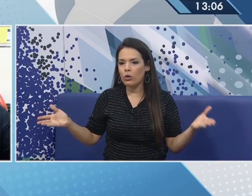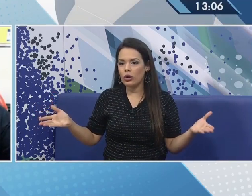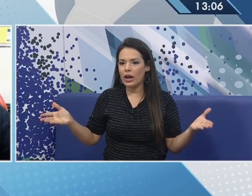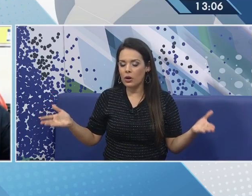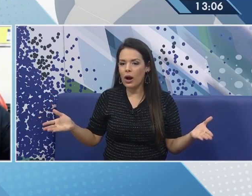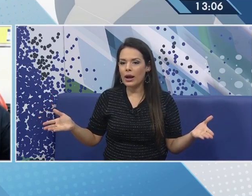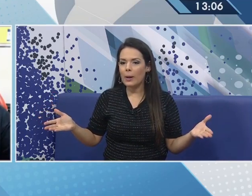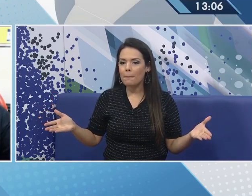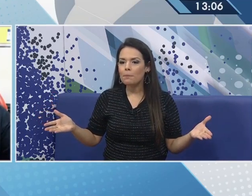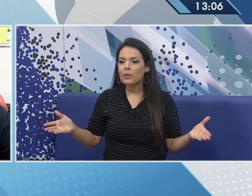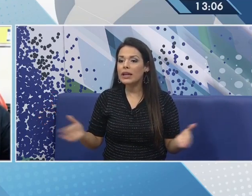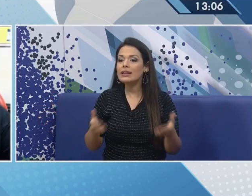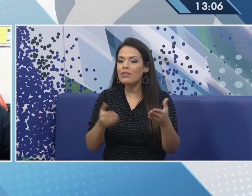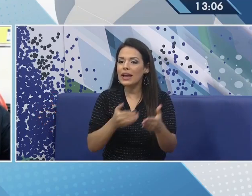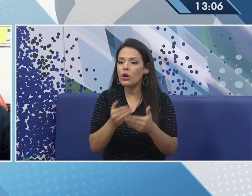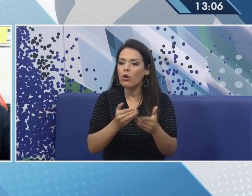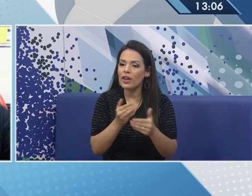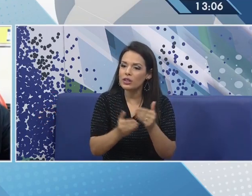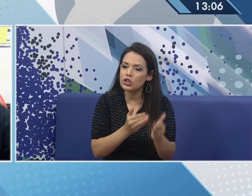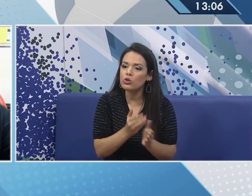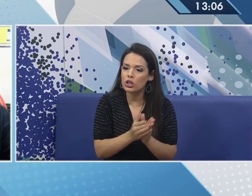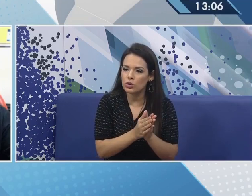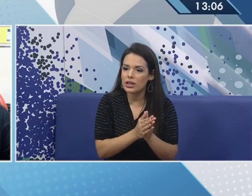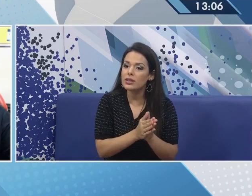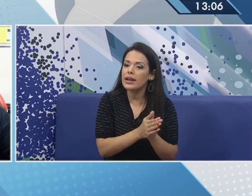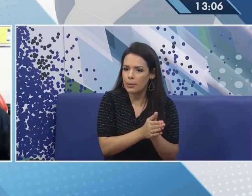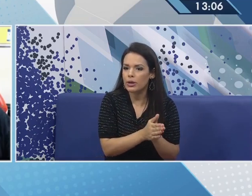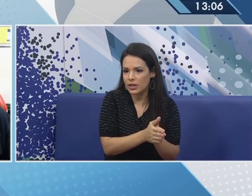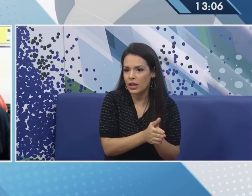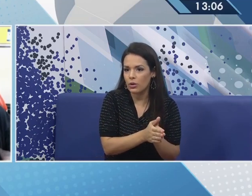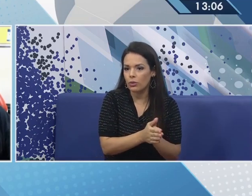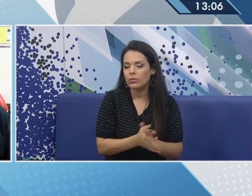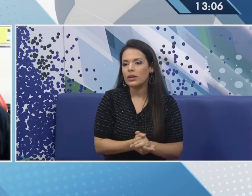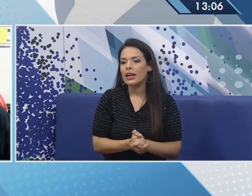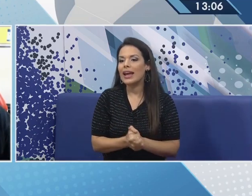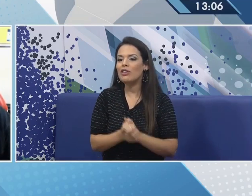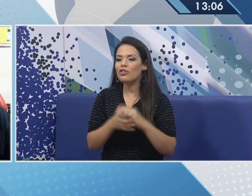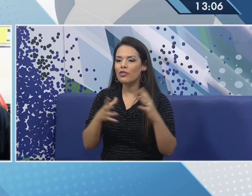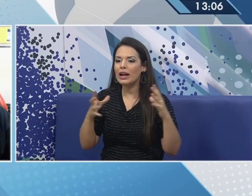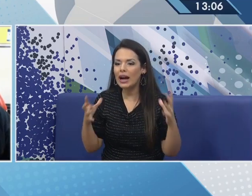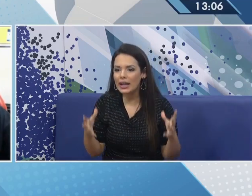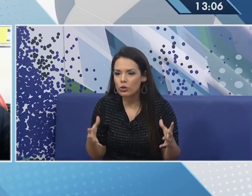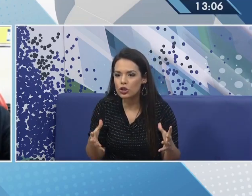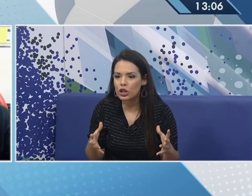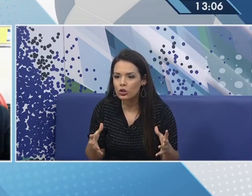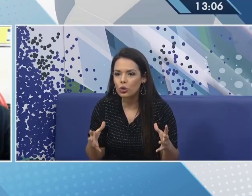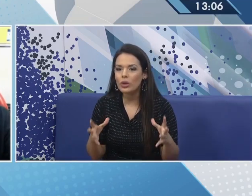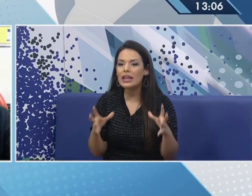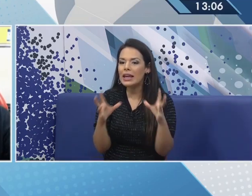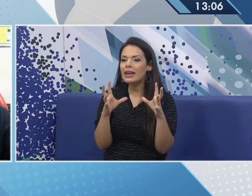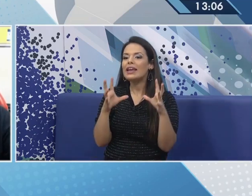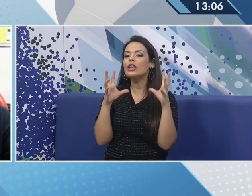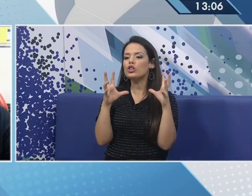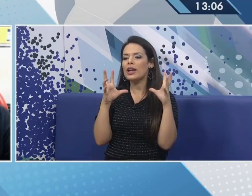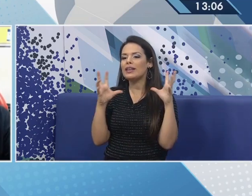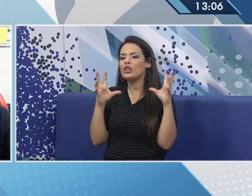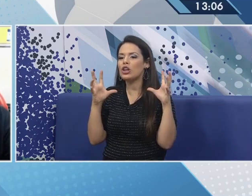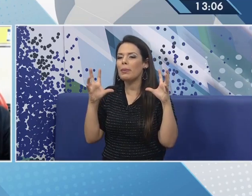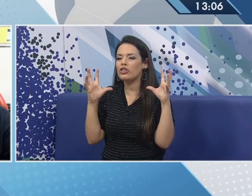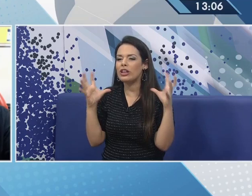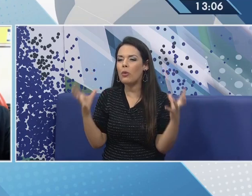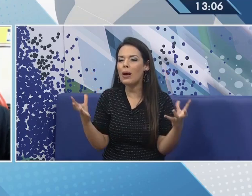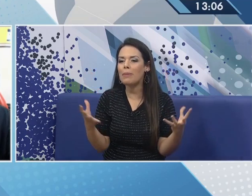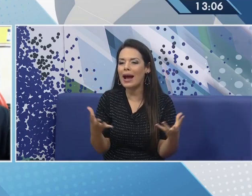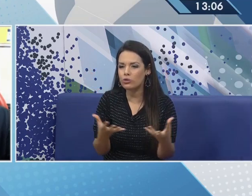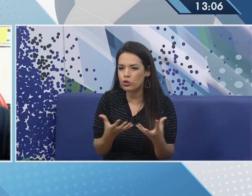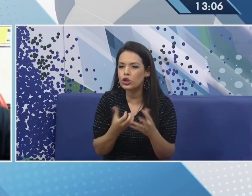a final do Carioca e estava aquela conversa de que o Jesus ia sair e depois saiu. Ele ganha o título e,